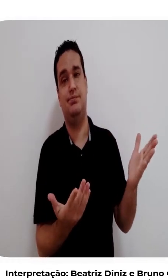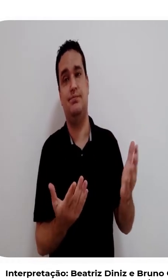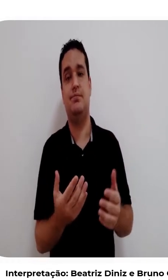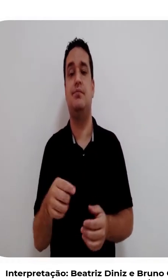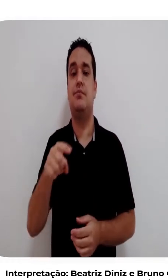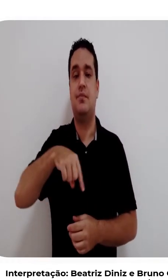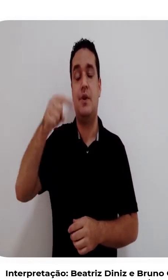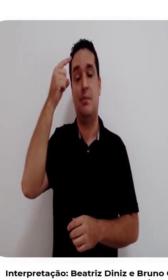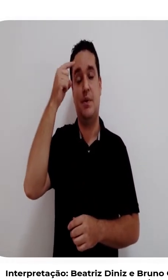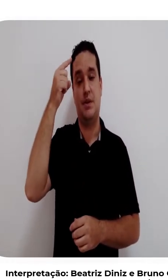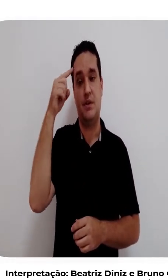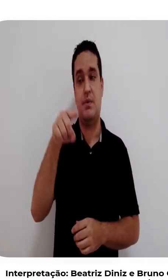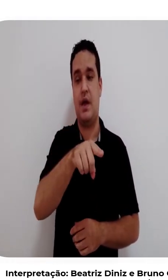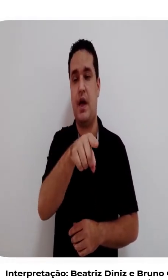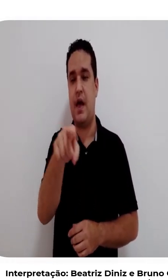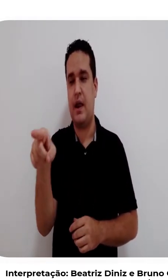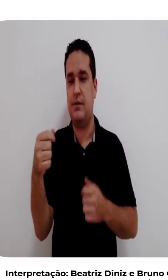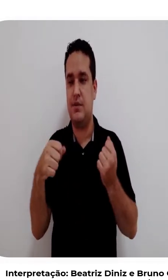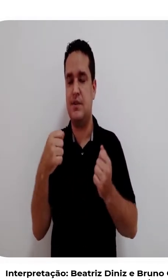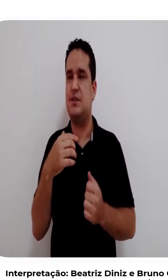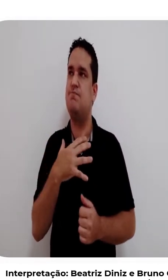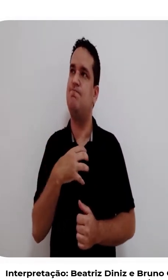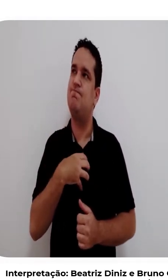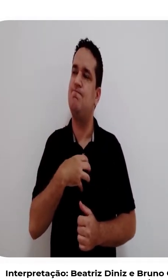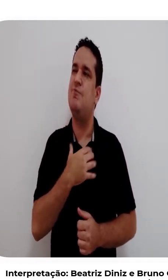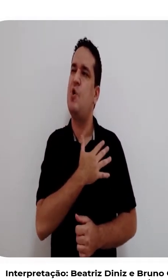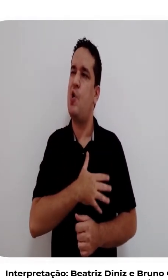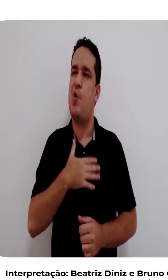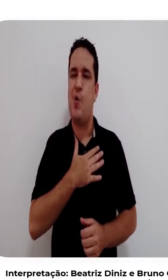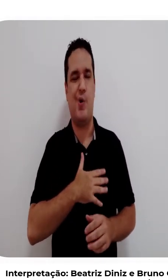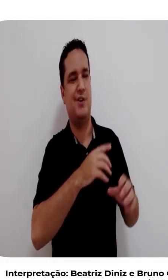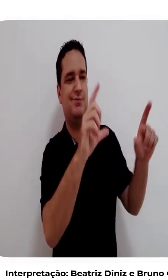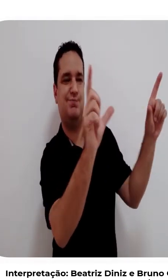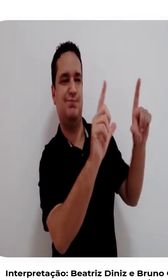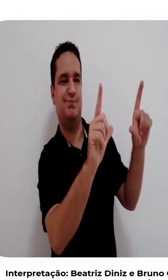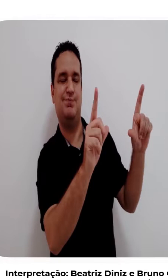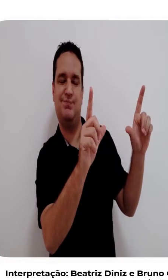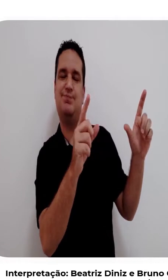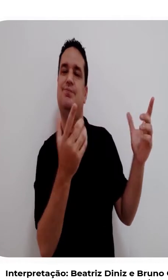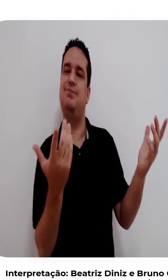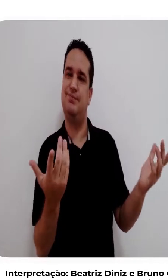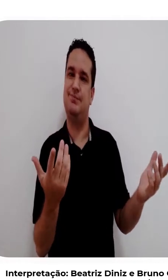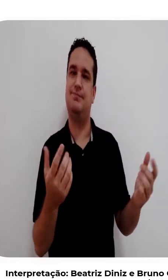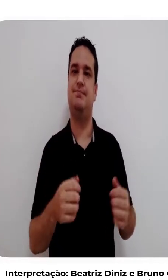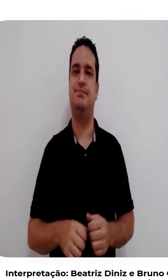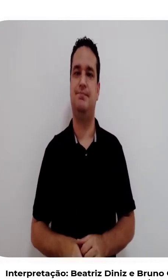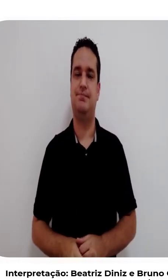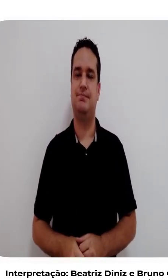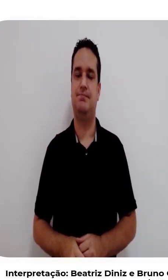vá de forma prazerosa para aquela aula. Então, essa tem sido a nossa prioridade.